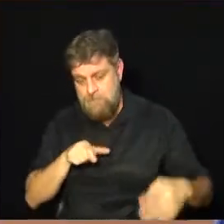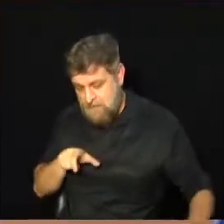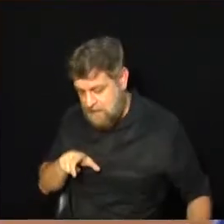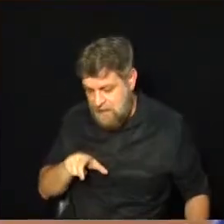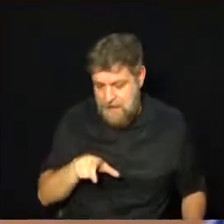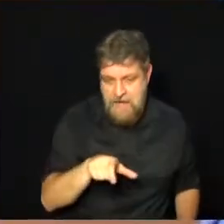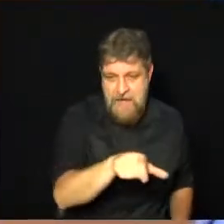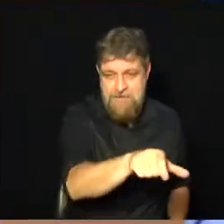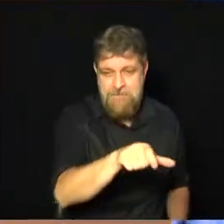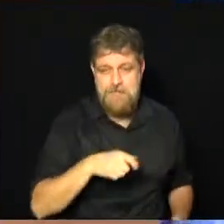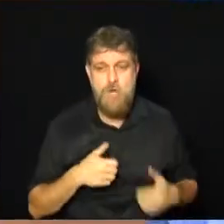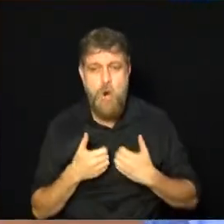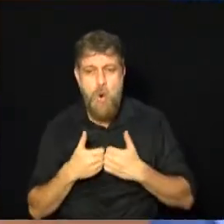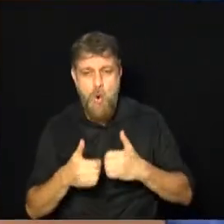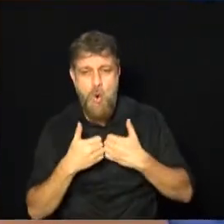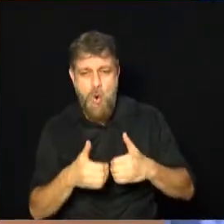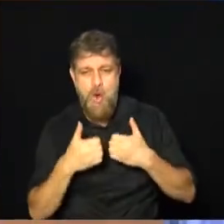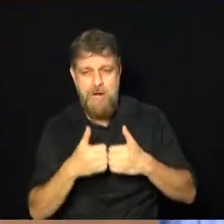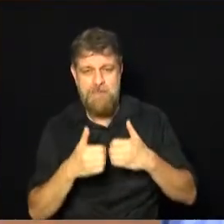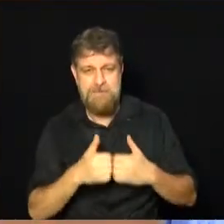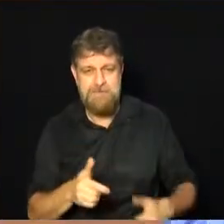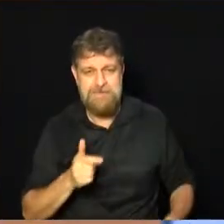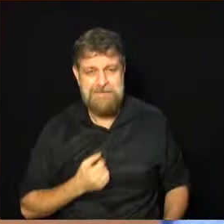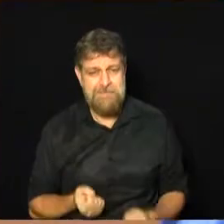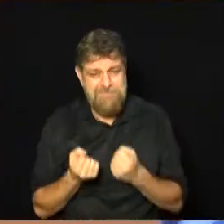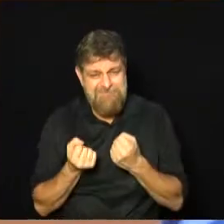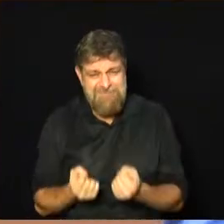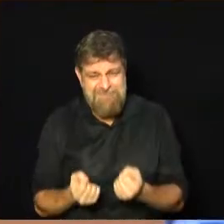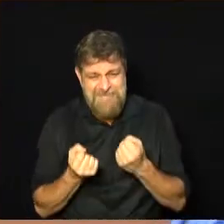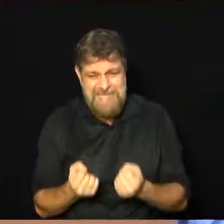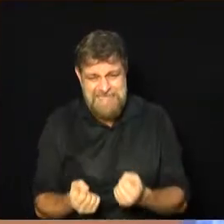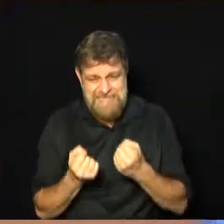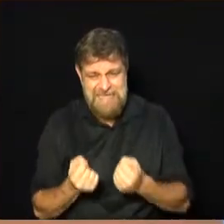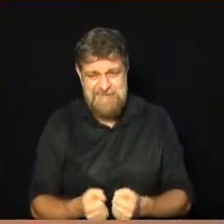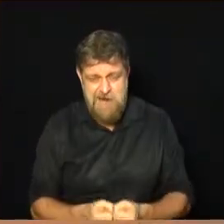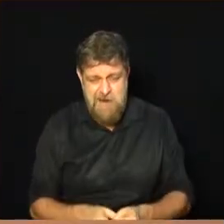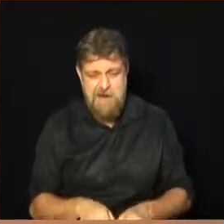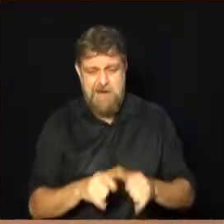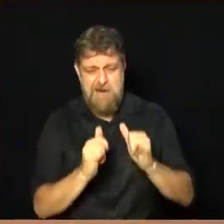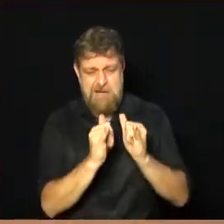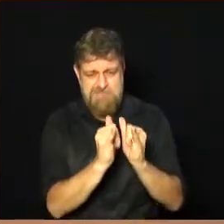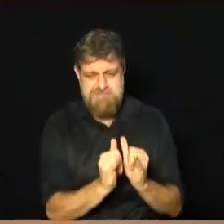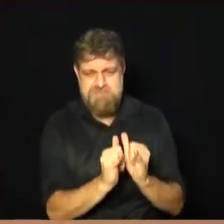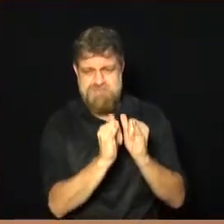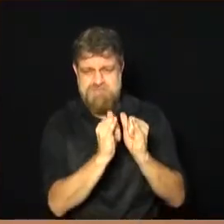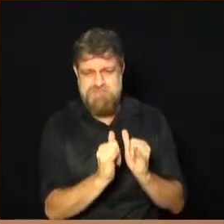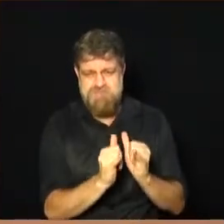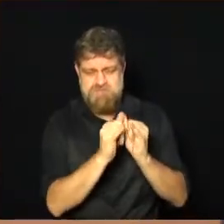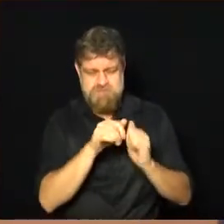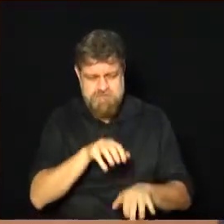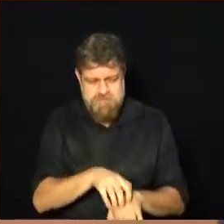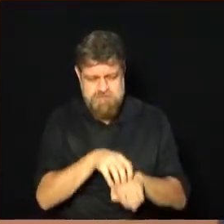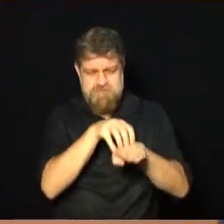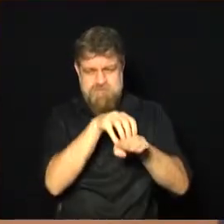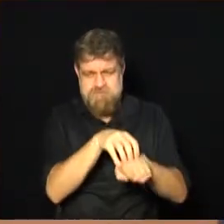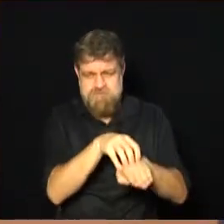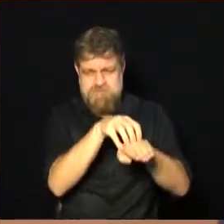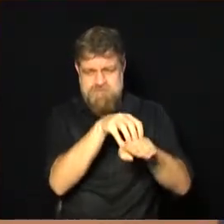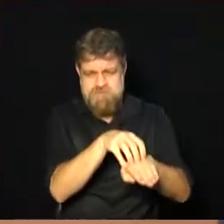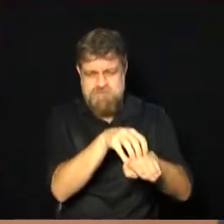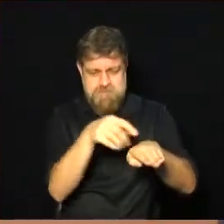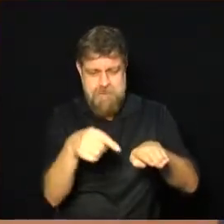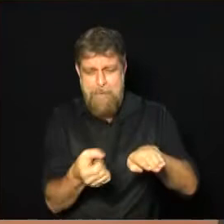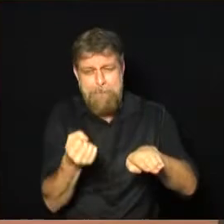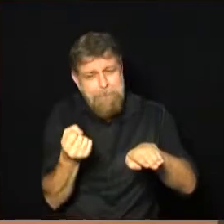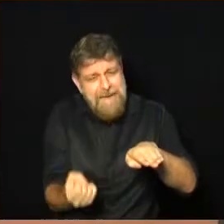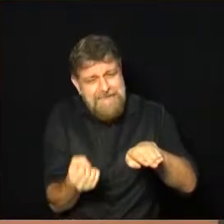exclusivas, como os ônibus são muito pesados, né, tem um peso, uma tonelagem muito grande, é